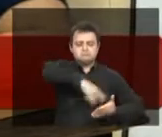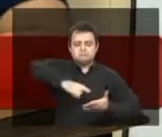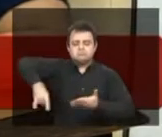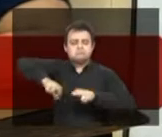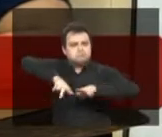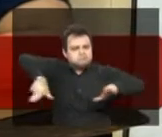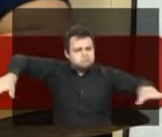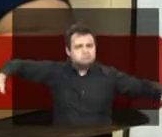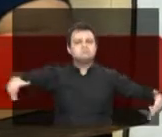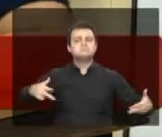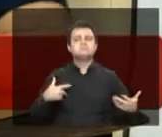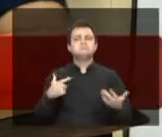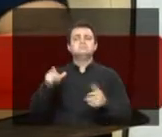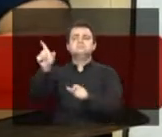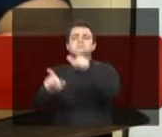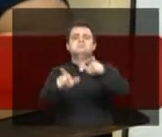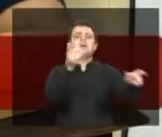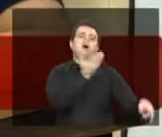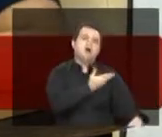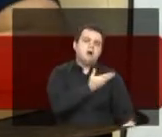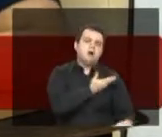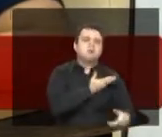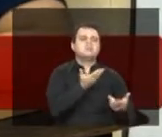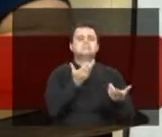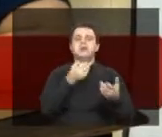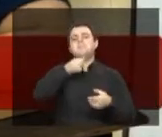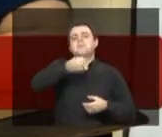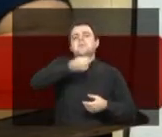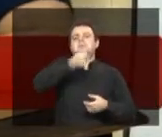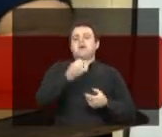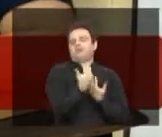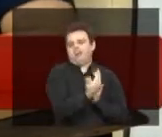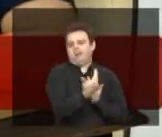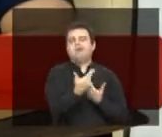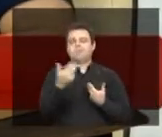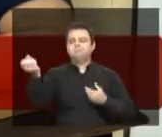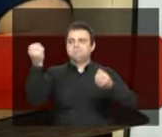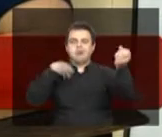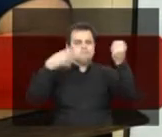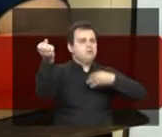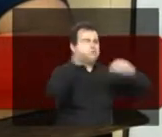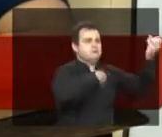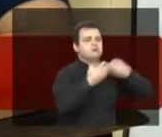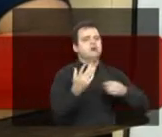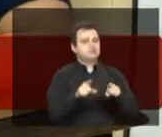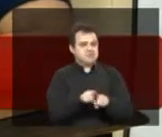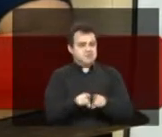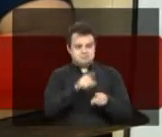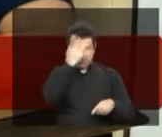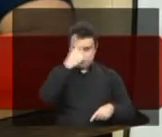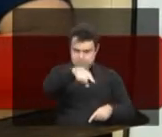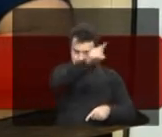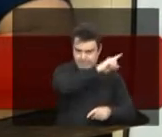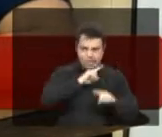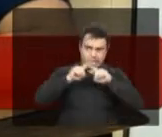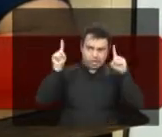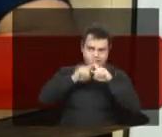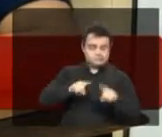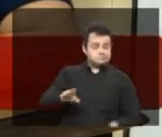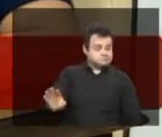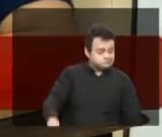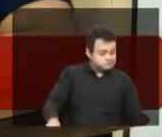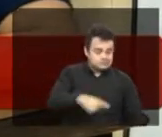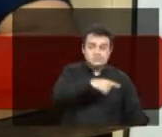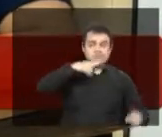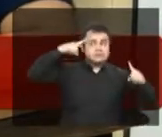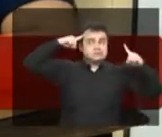de outros amigos aí de outros veículos de comunicação. E o pessoal reclamou, falou: Robson, aqui infelizmente